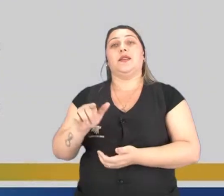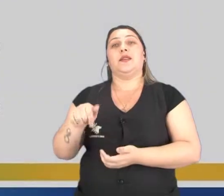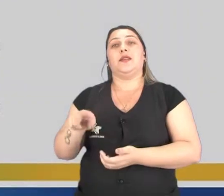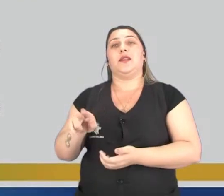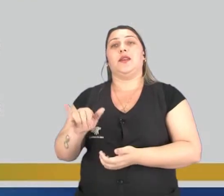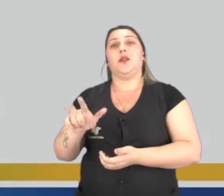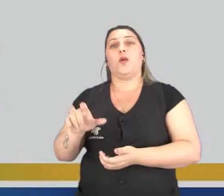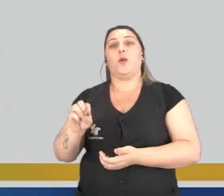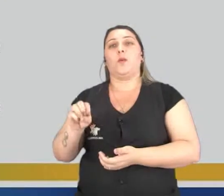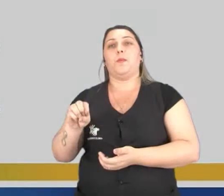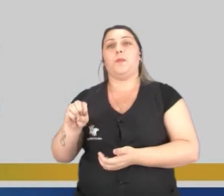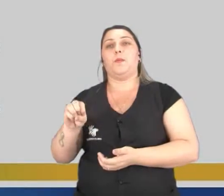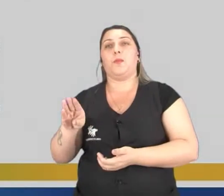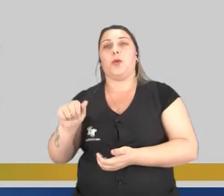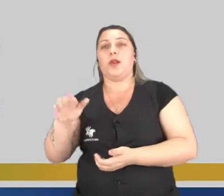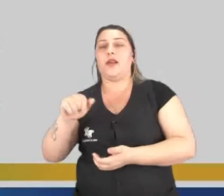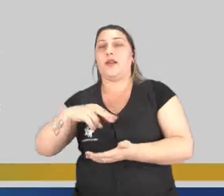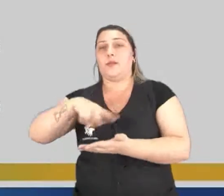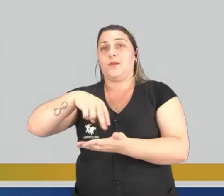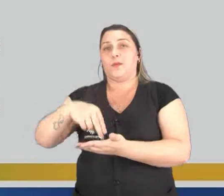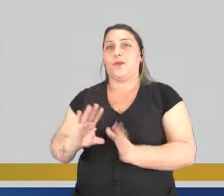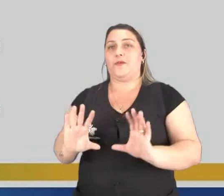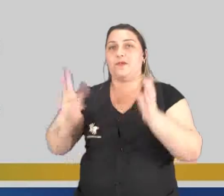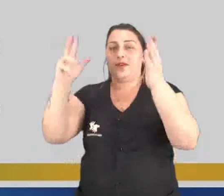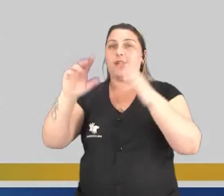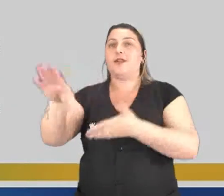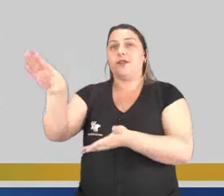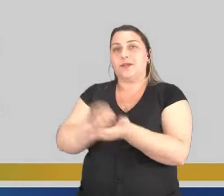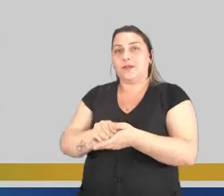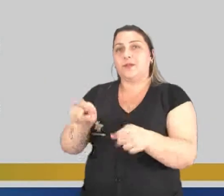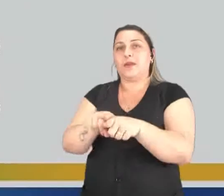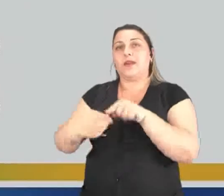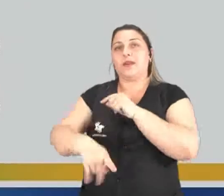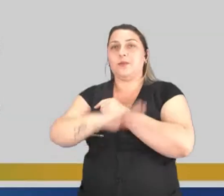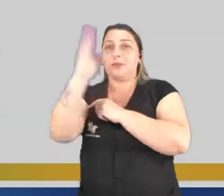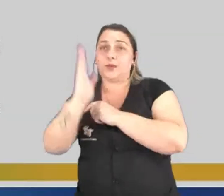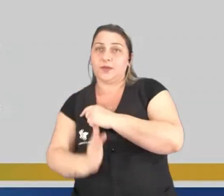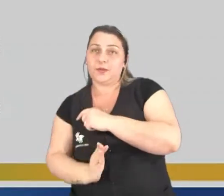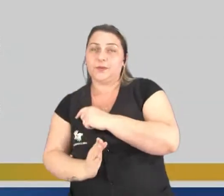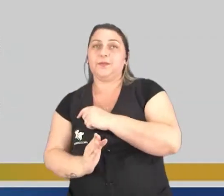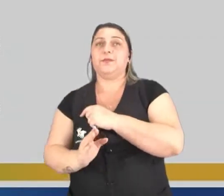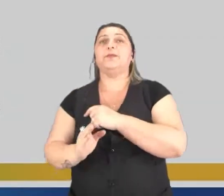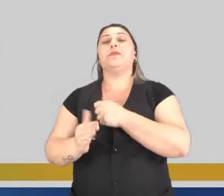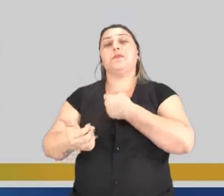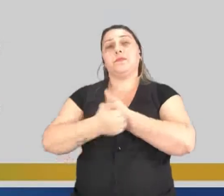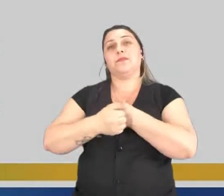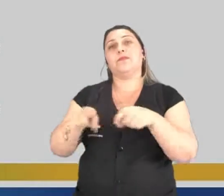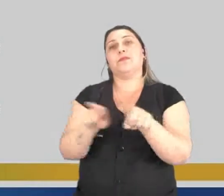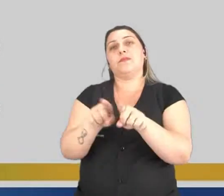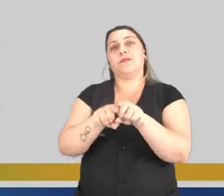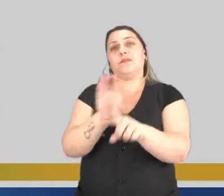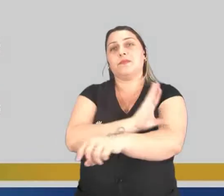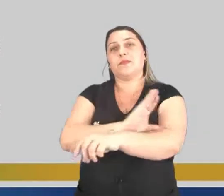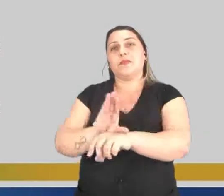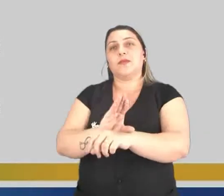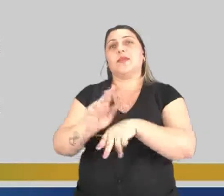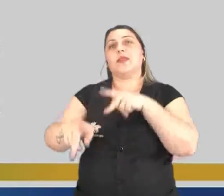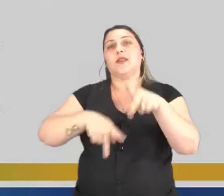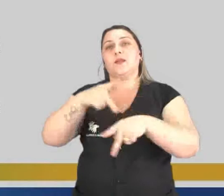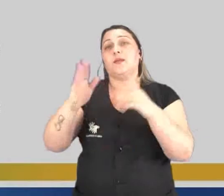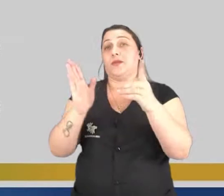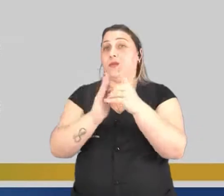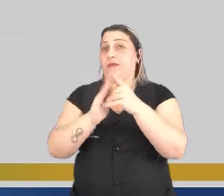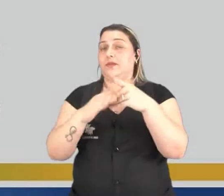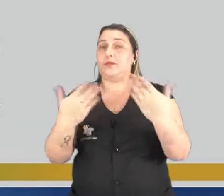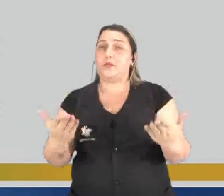quilombolas, eles gostavam muito de músicas, festas, e isso nós herdamos também aqui no Brasil, né. Há uma proximidade cultural entre esses povos e os indígenas, como eu falei